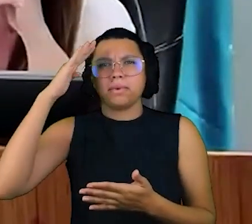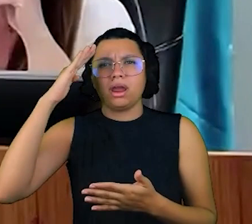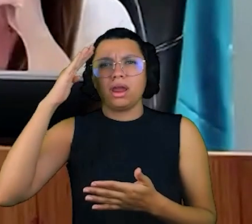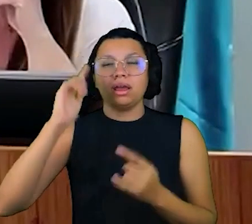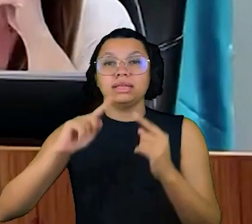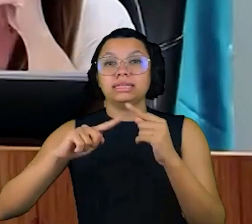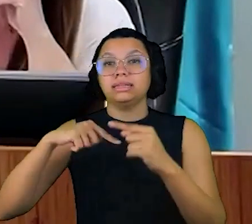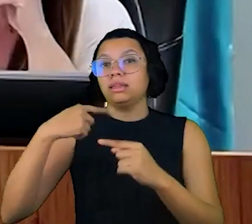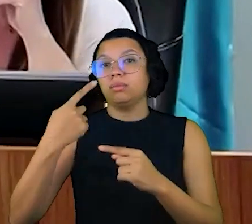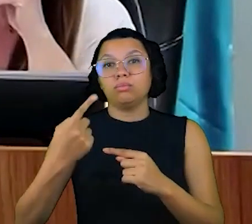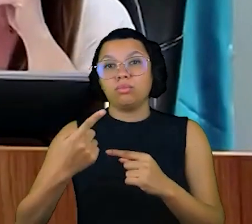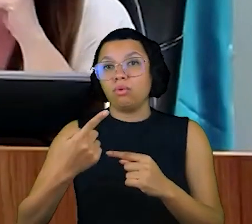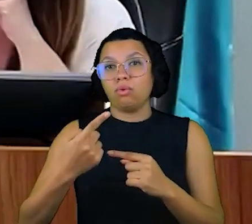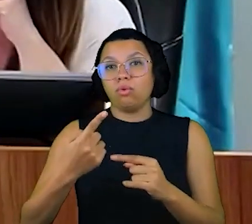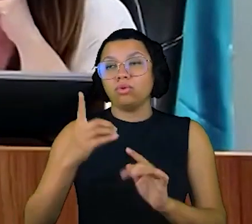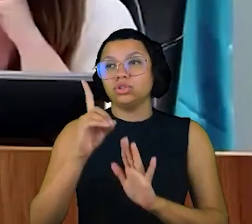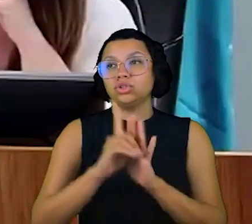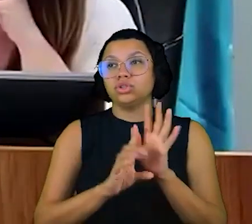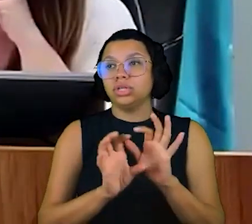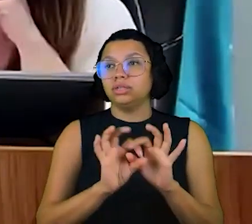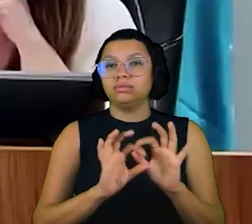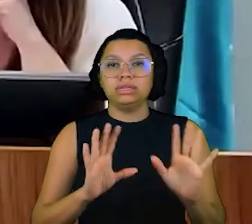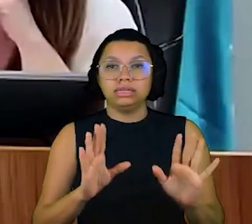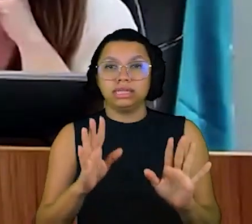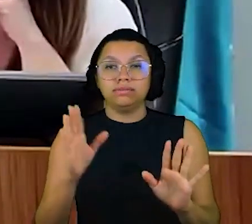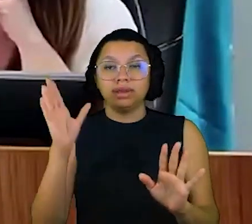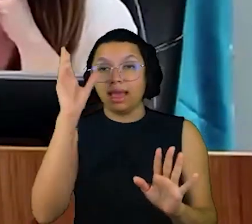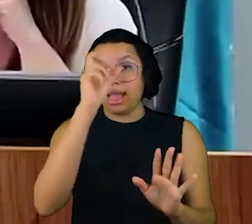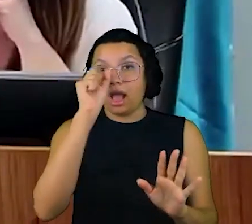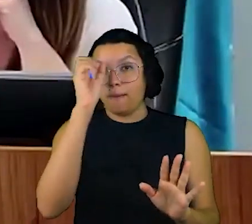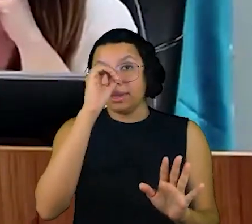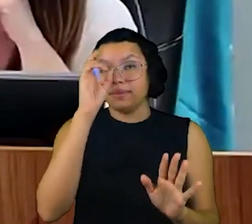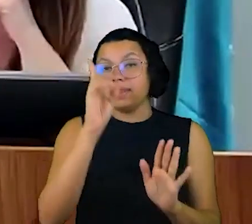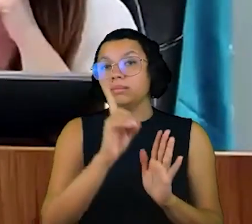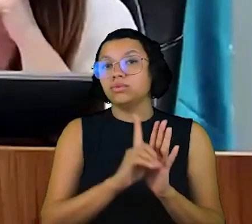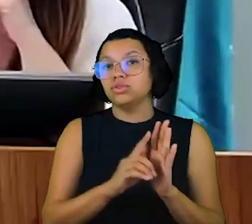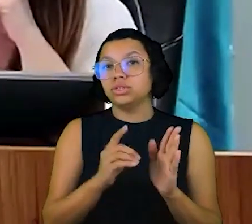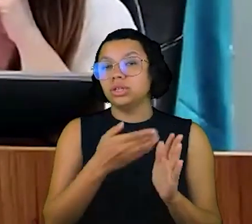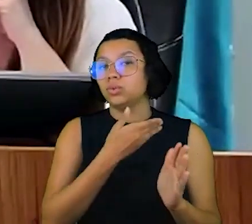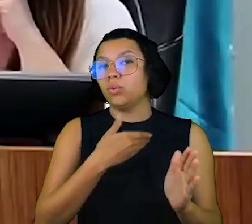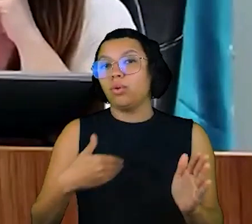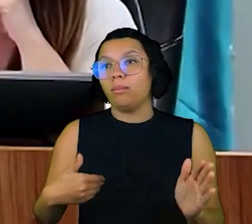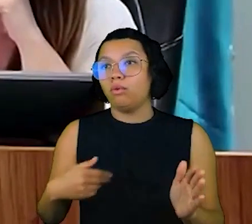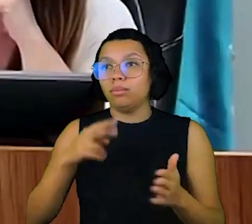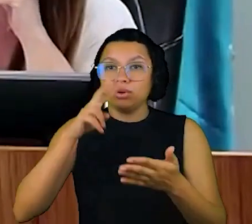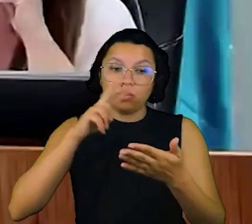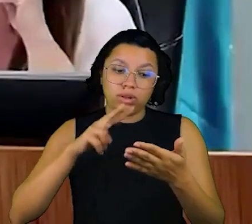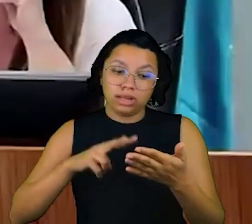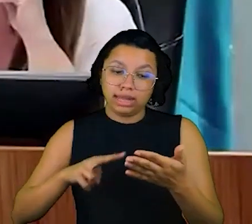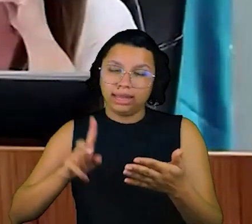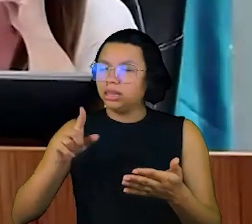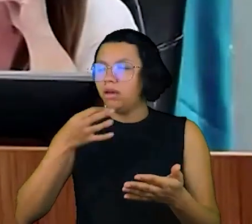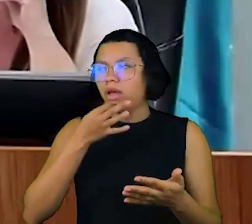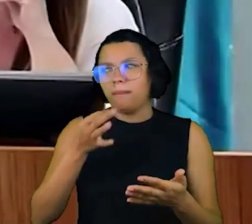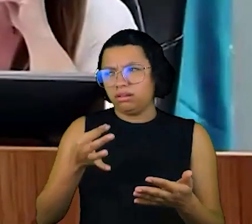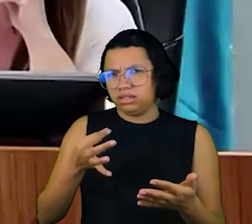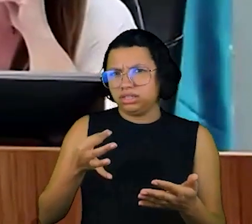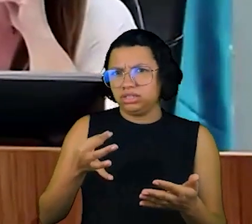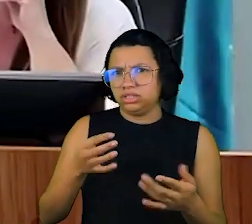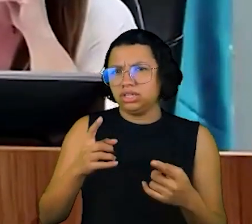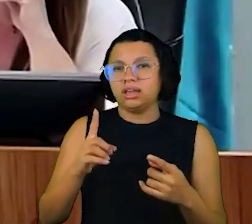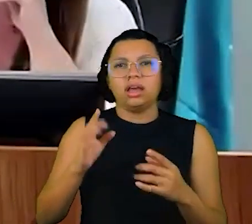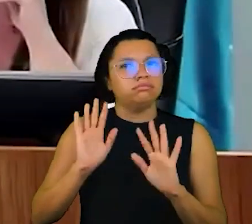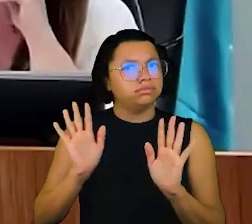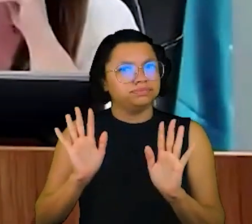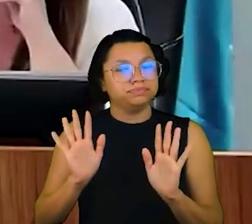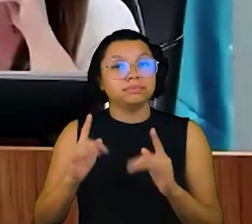Estado democrático de direito e aprendemos direito público lendo. Não é uma crítica a isso, meus caros, muito longe,